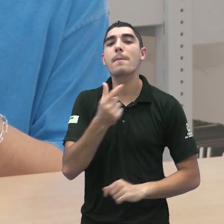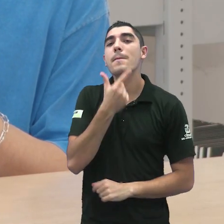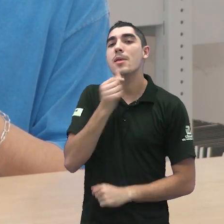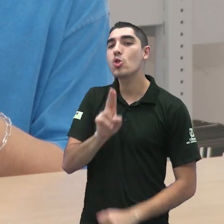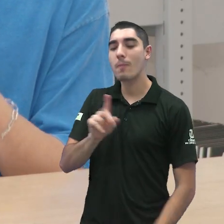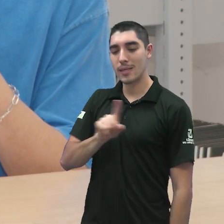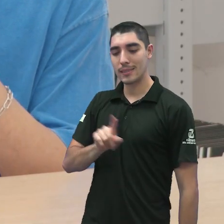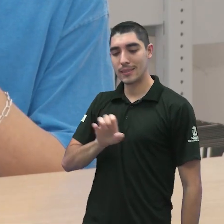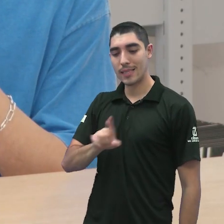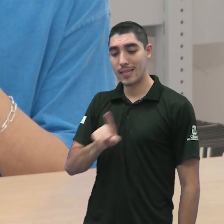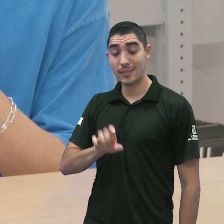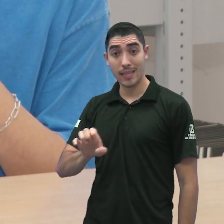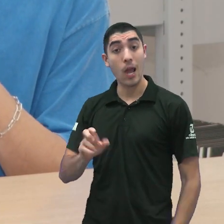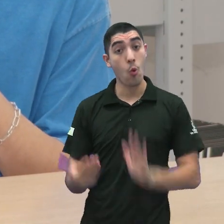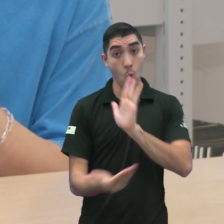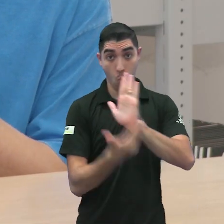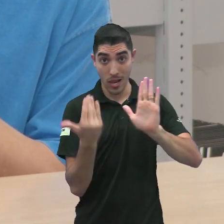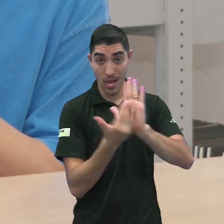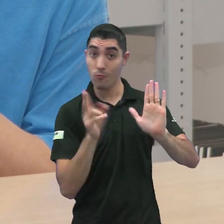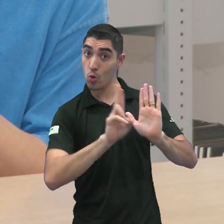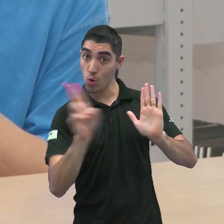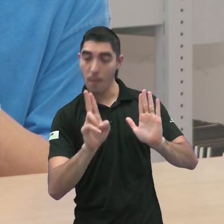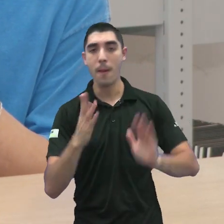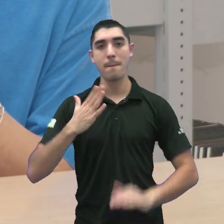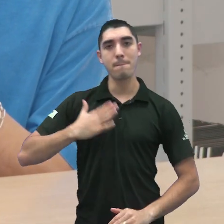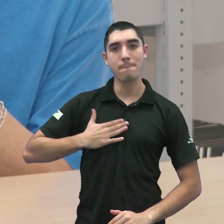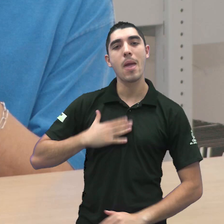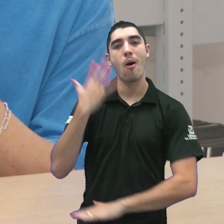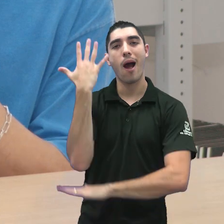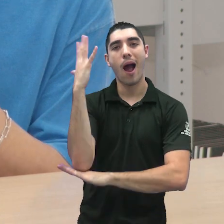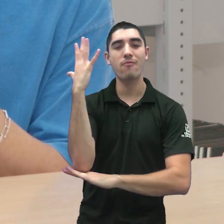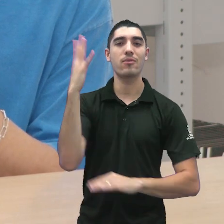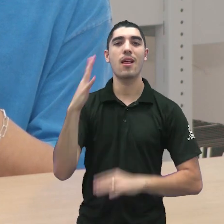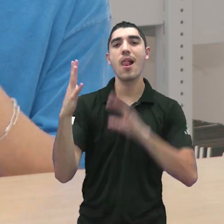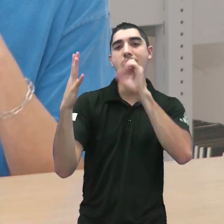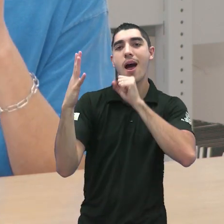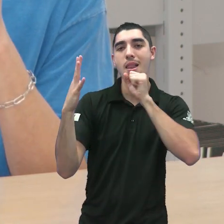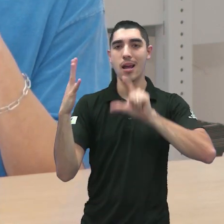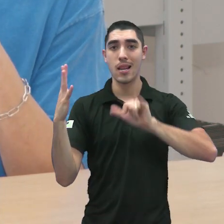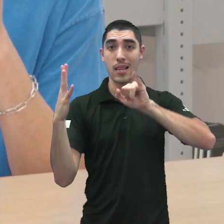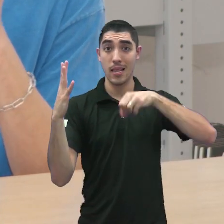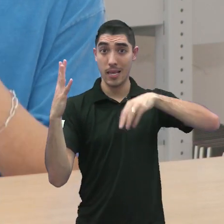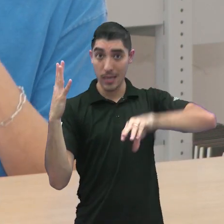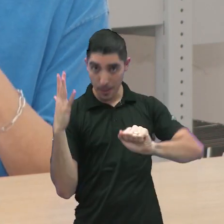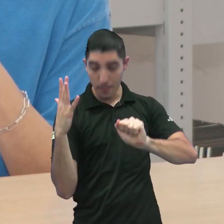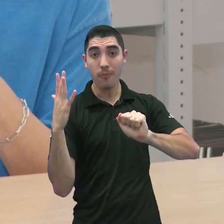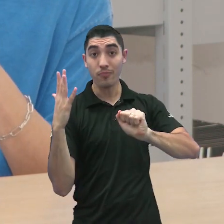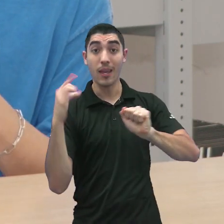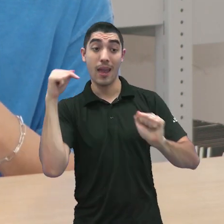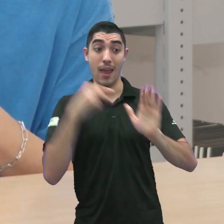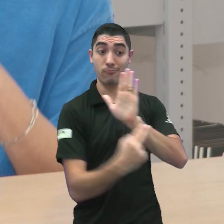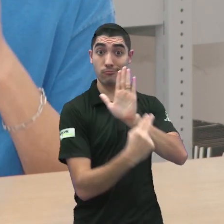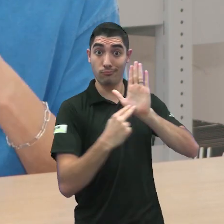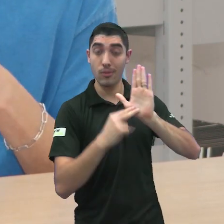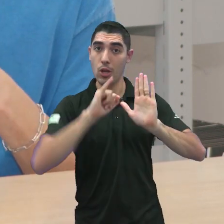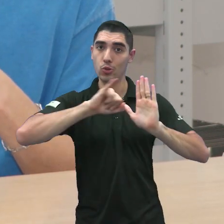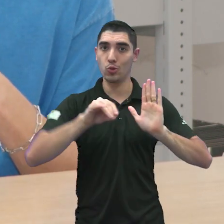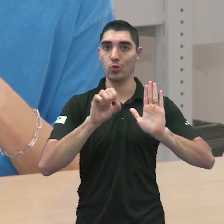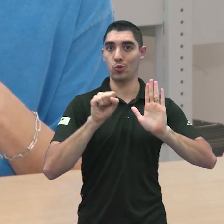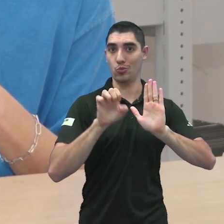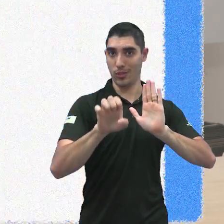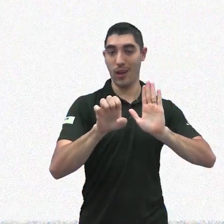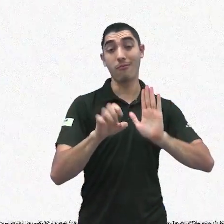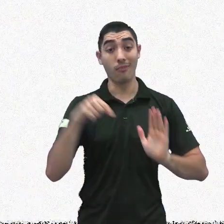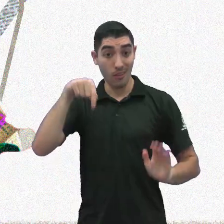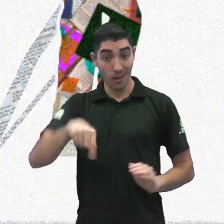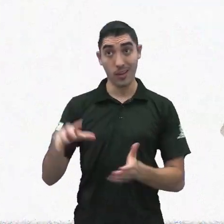Zezé, em O Meu Pé de Laranja Lima, de José Mauro de Vasconcelos. E quero dizer que esse exemplar aqui tem na